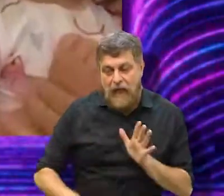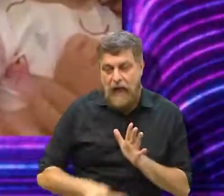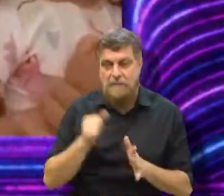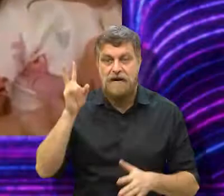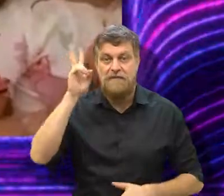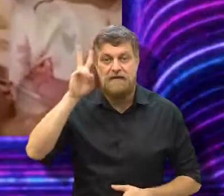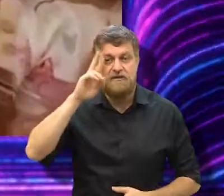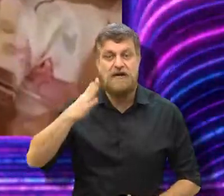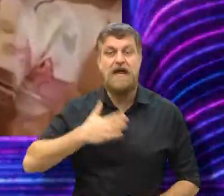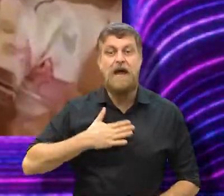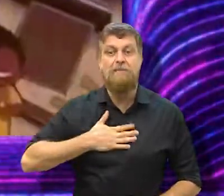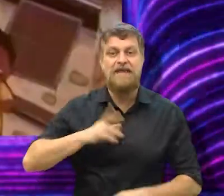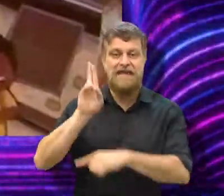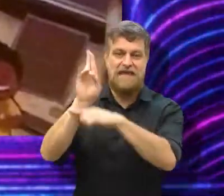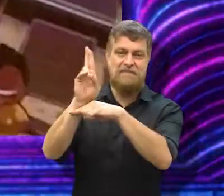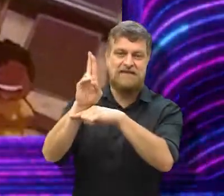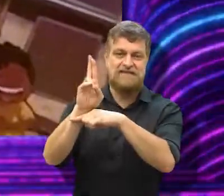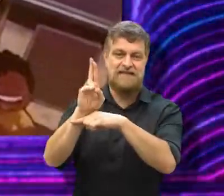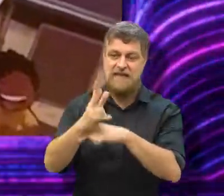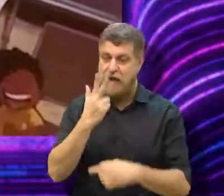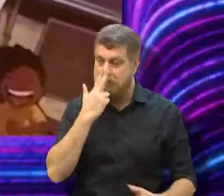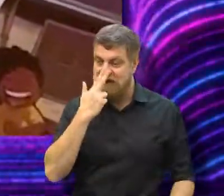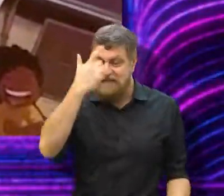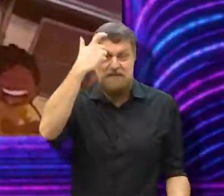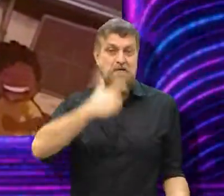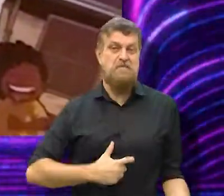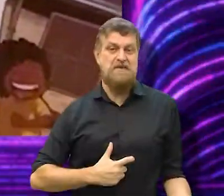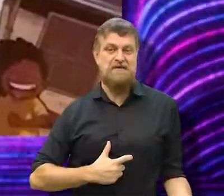Eu cheguei, olha, é só faço comigo.